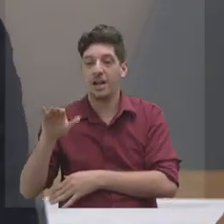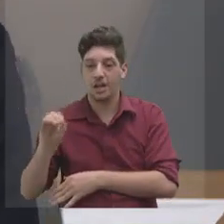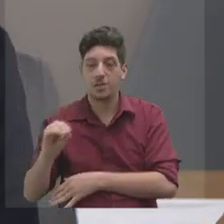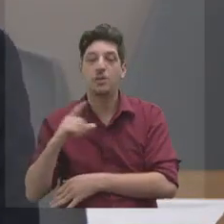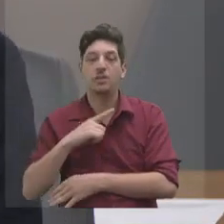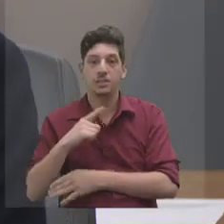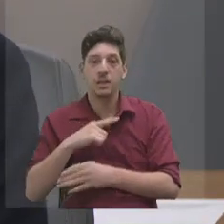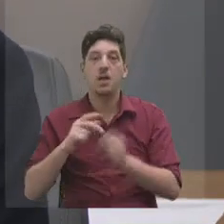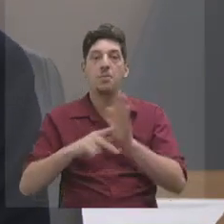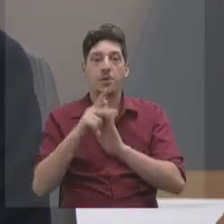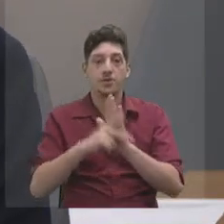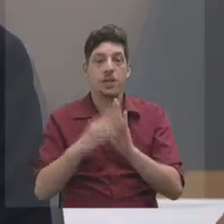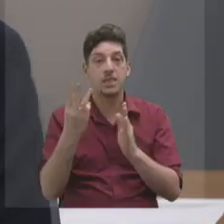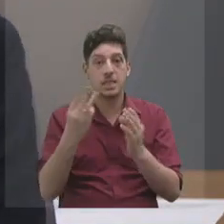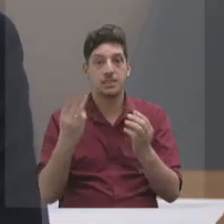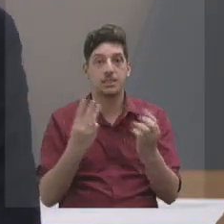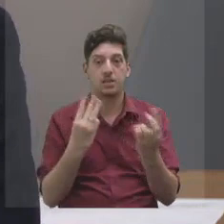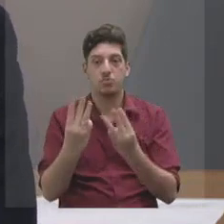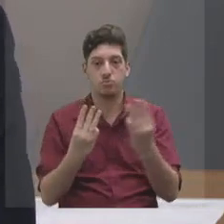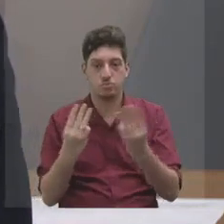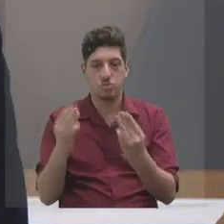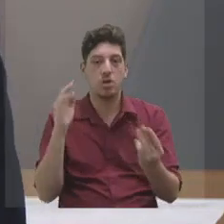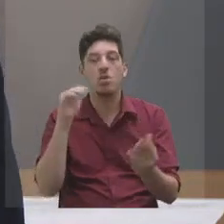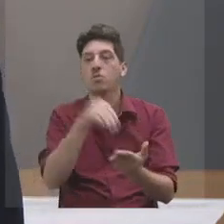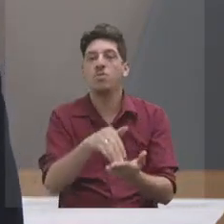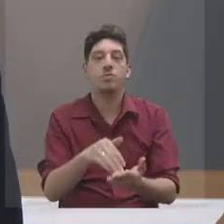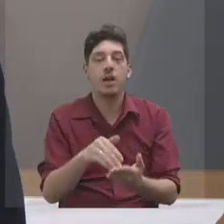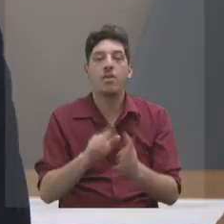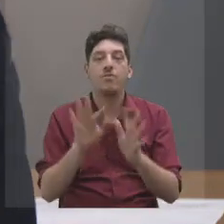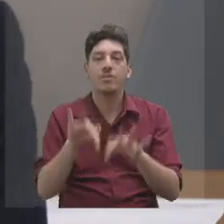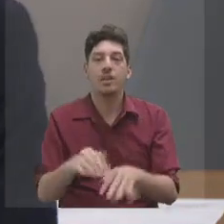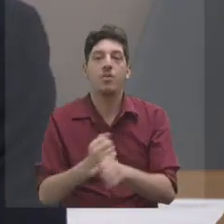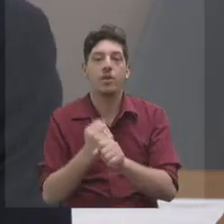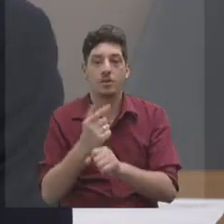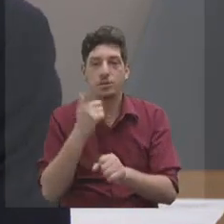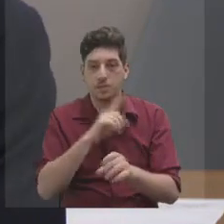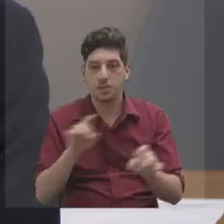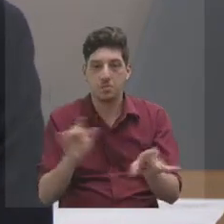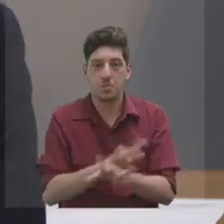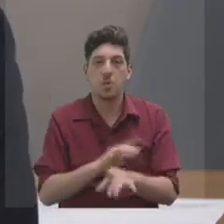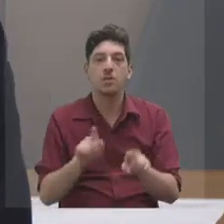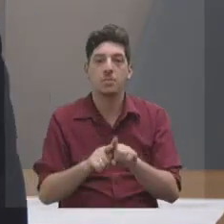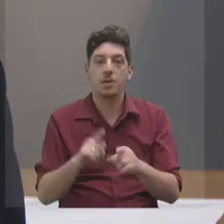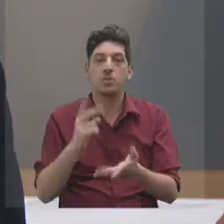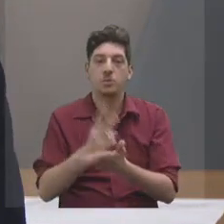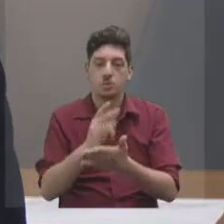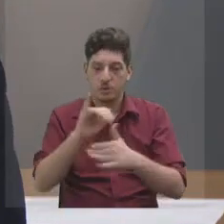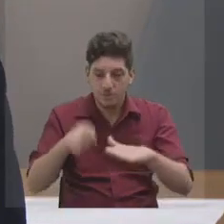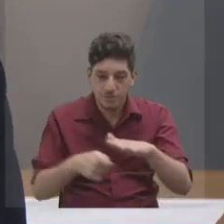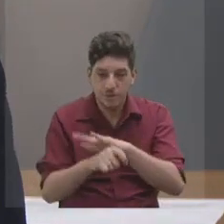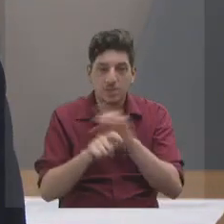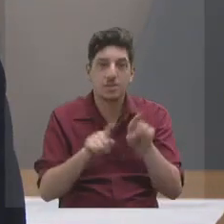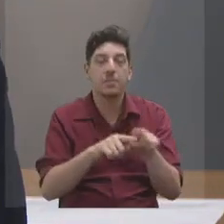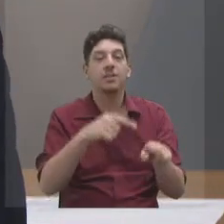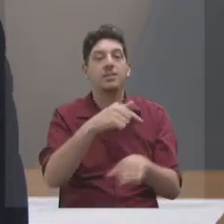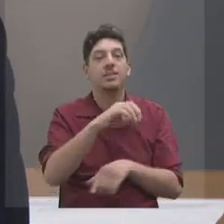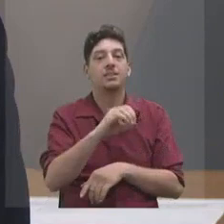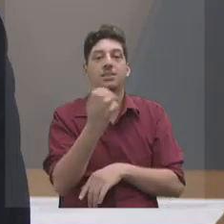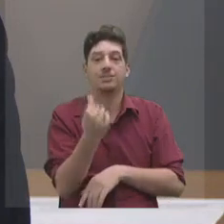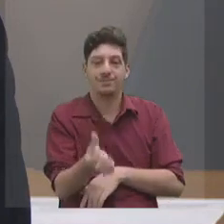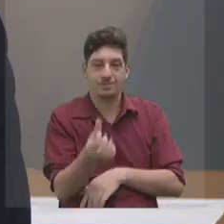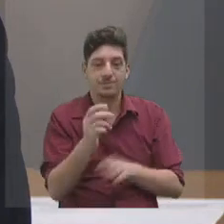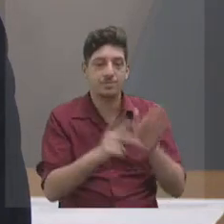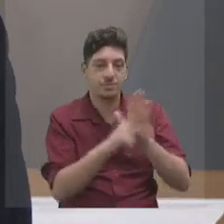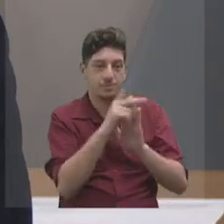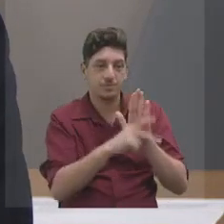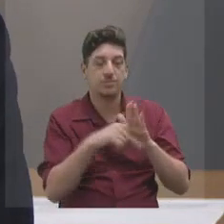faixa né a previsão que fica pronto até o final do ano para que a gente possa dar sequência então aos investimentos e da 706 o projeto